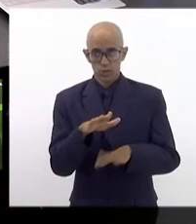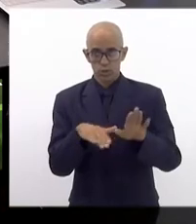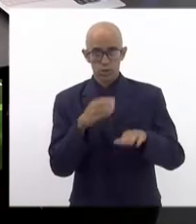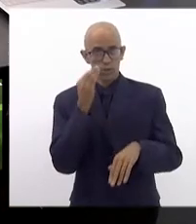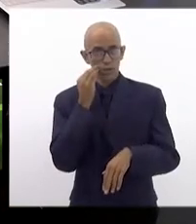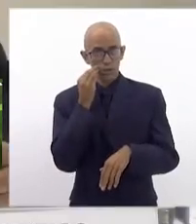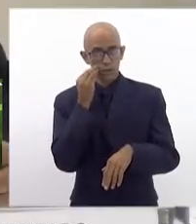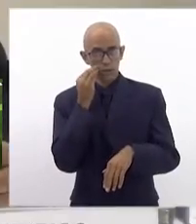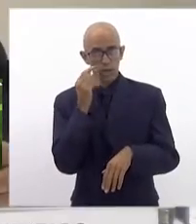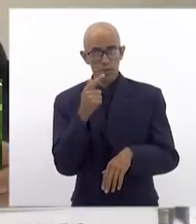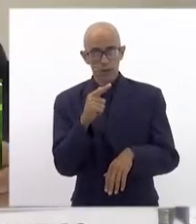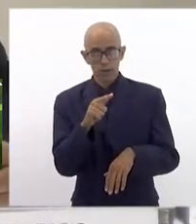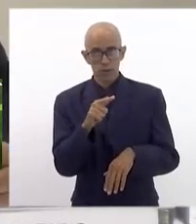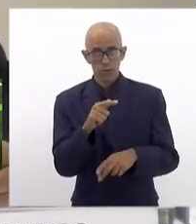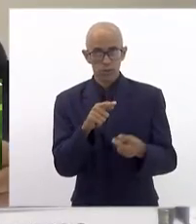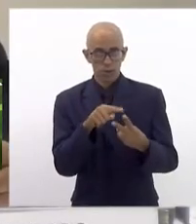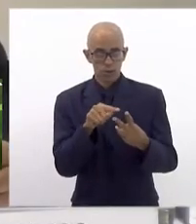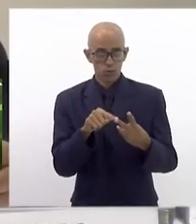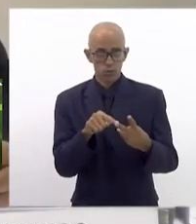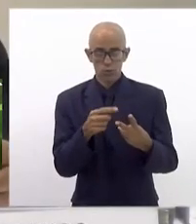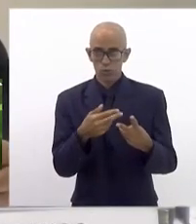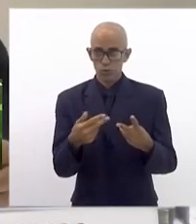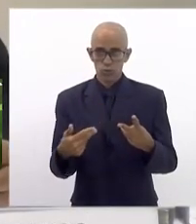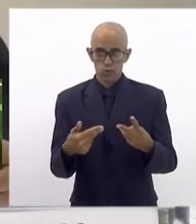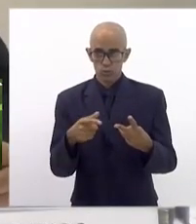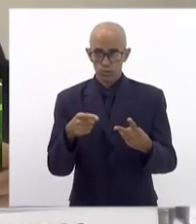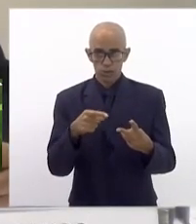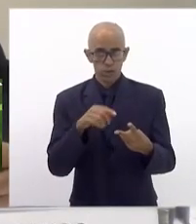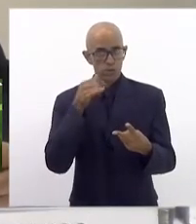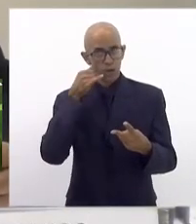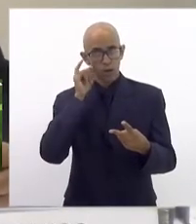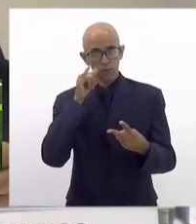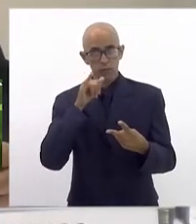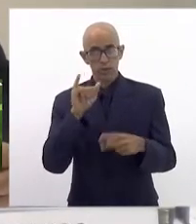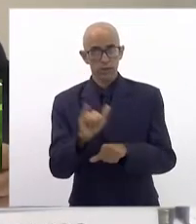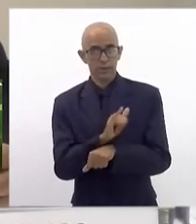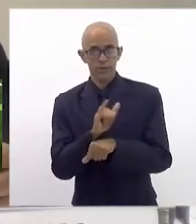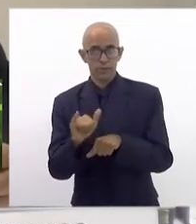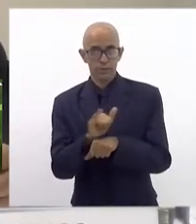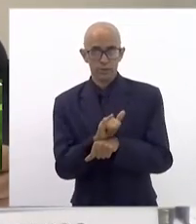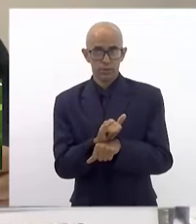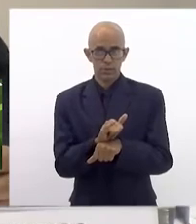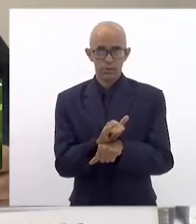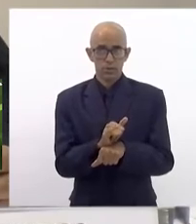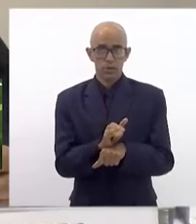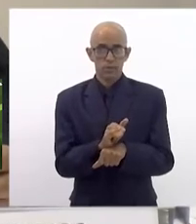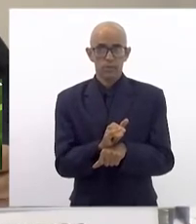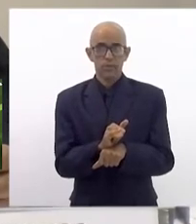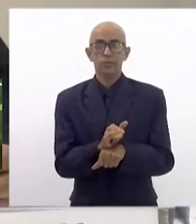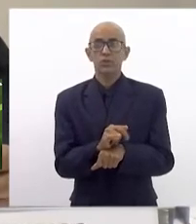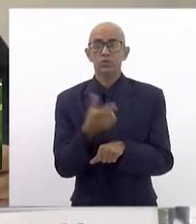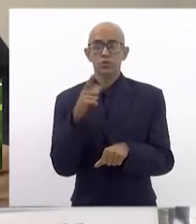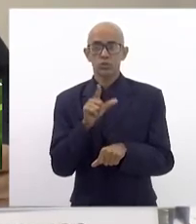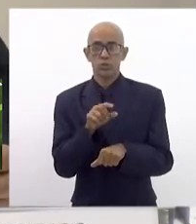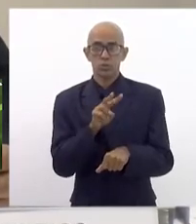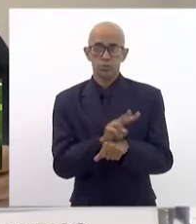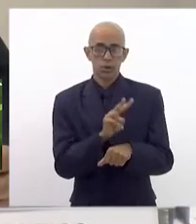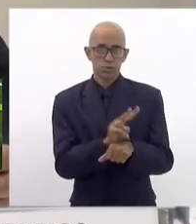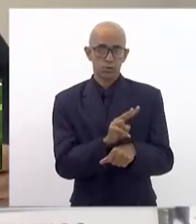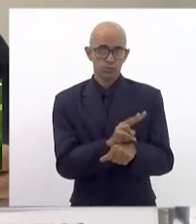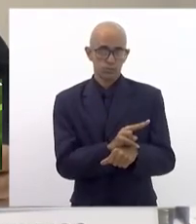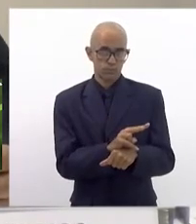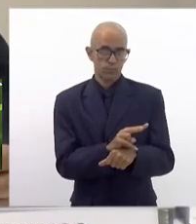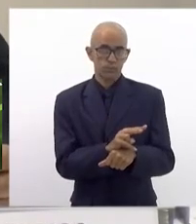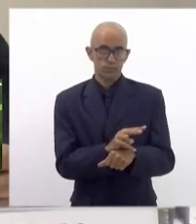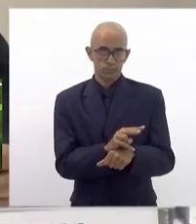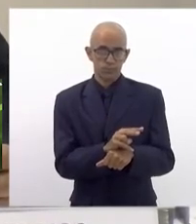De modo que não seja necessário usar esse artifício, né, que está sendo proposto aqui como forma de preservar os recursos da FAPERJ de um exercício para